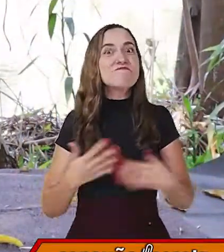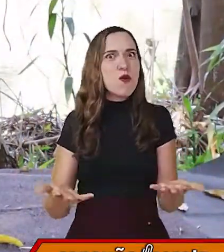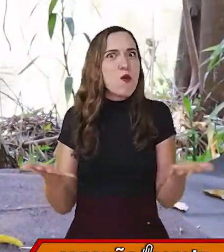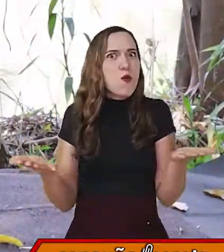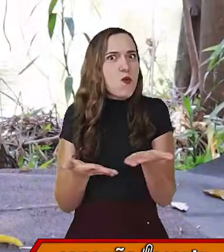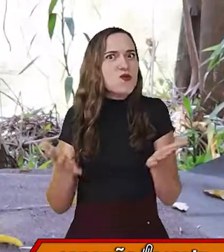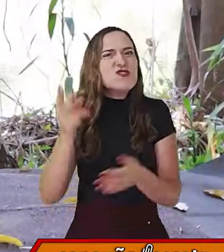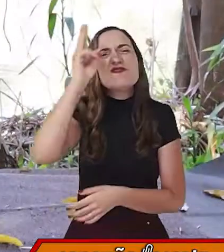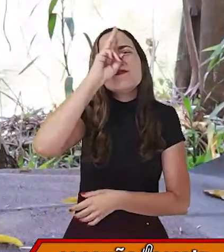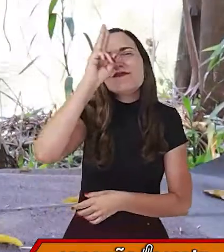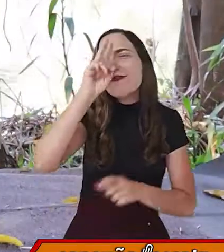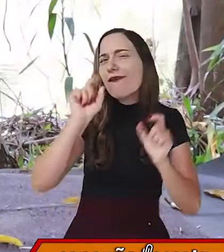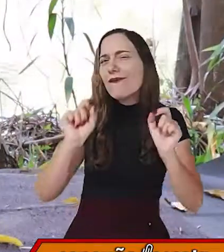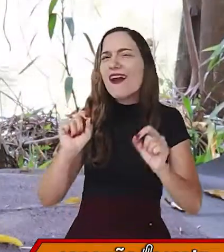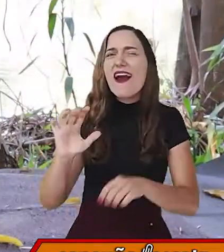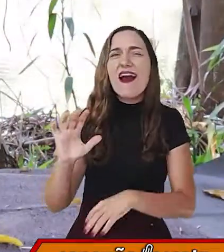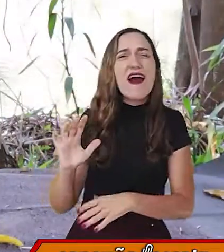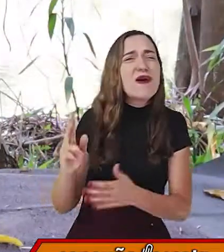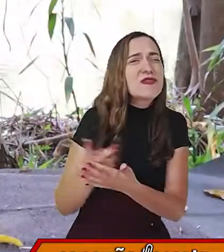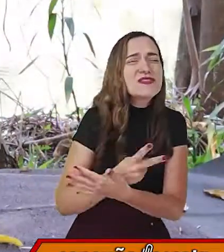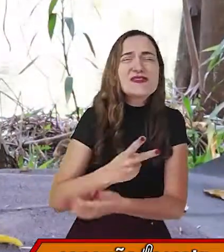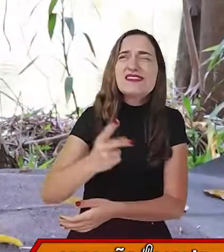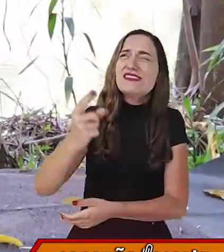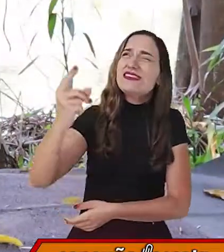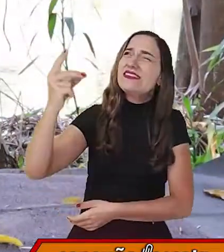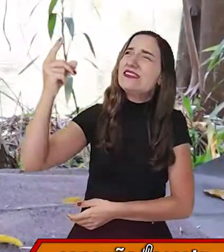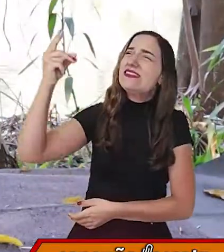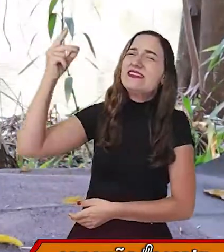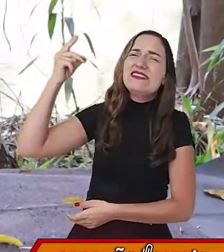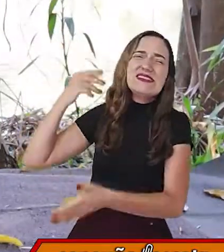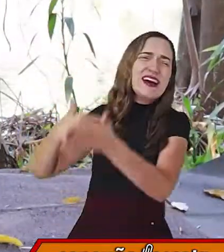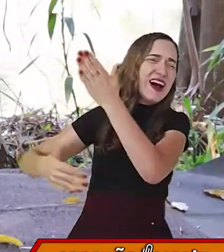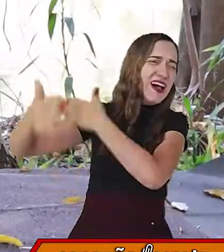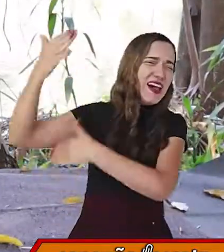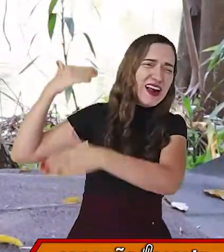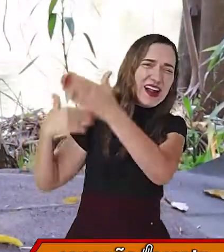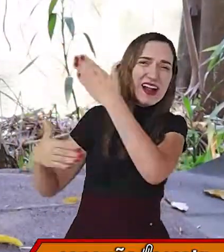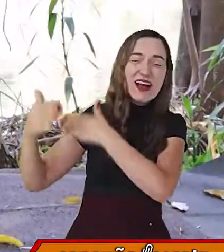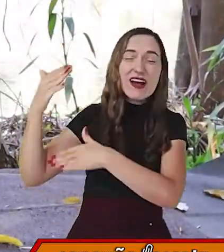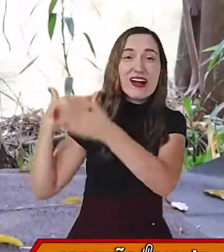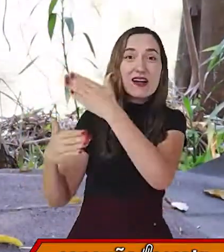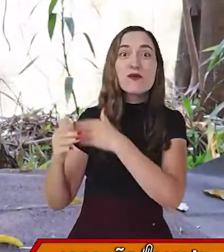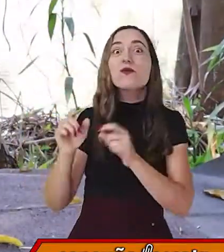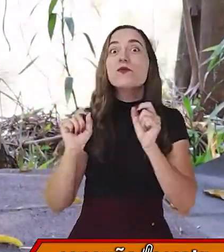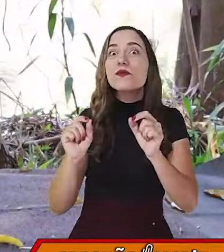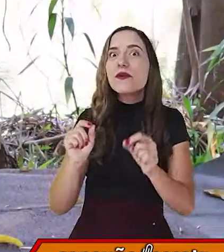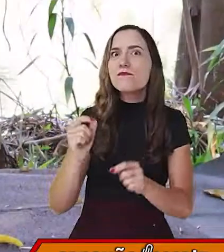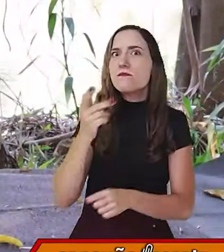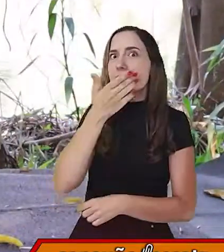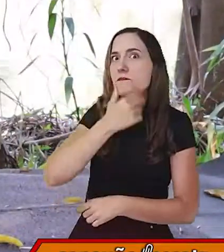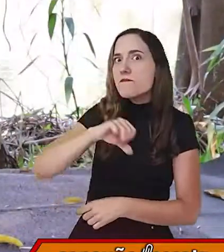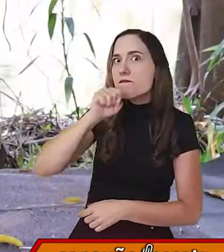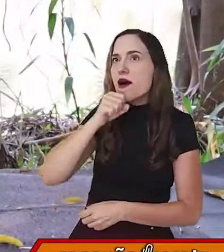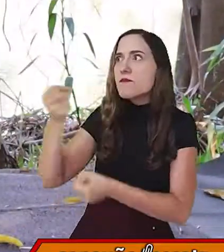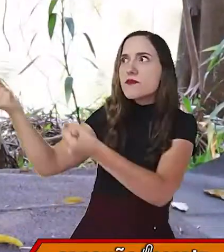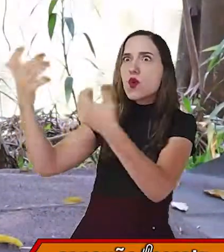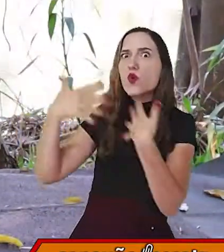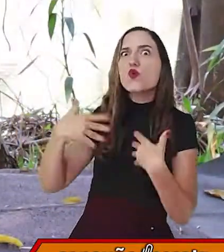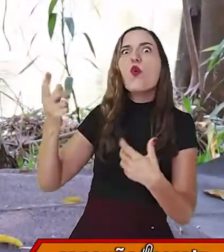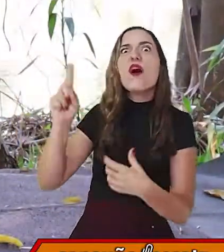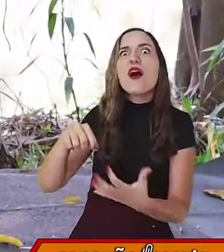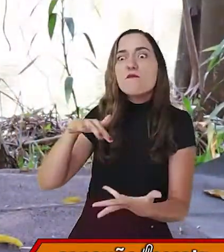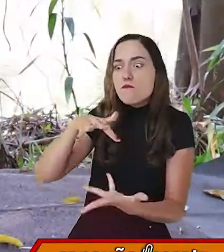Essa história aconteceu há muito, muito tempo atrás. Segundo meu pai, lá na origem do